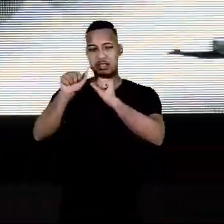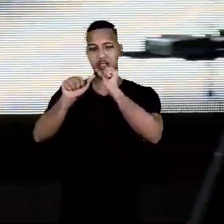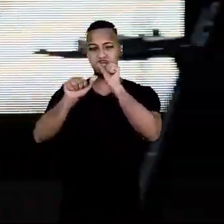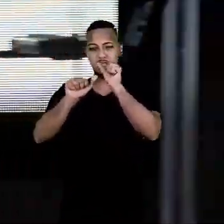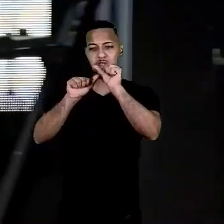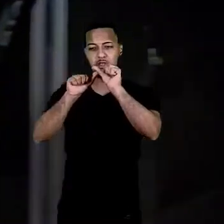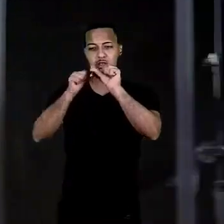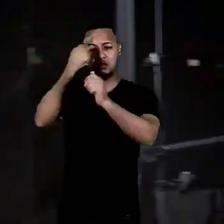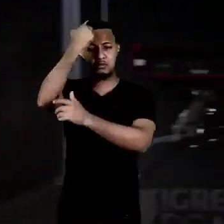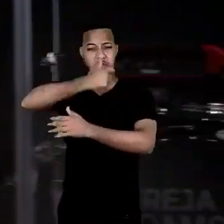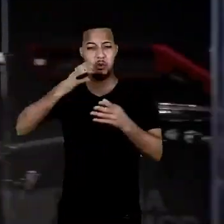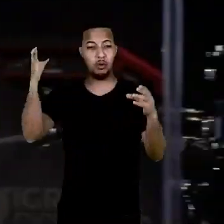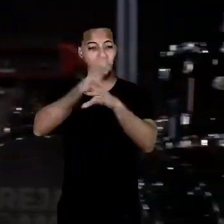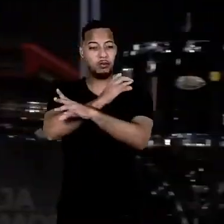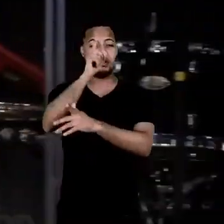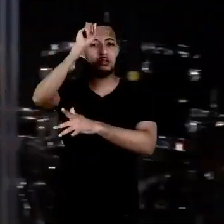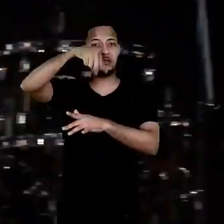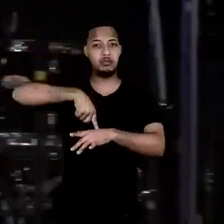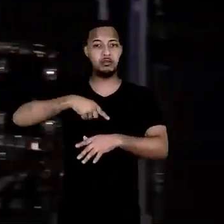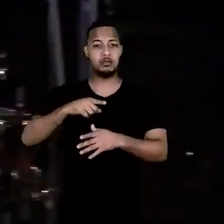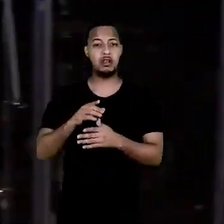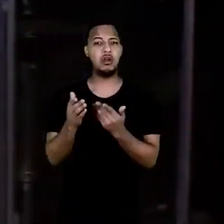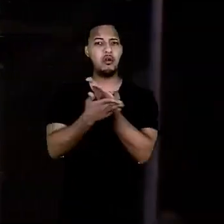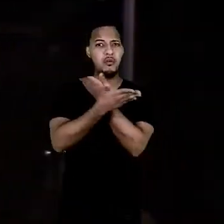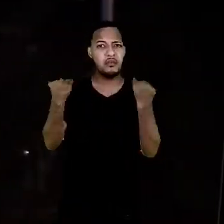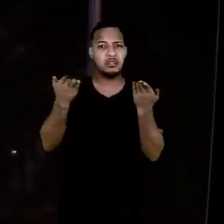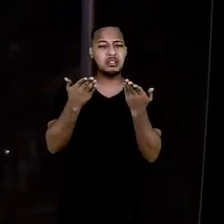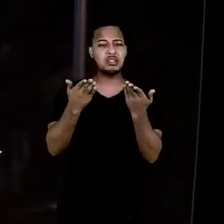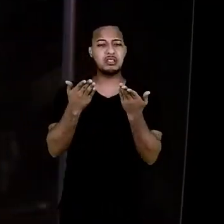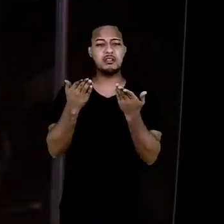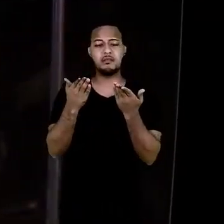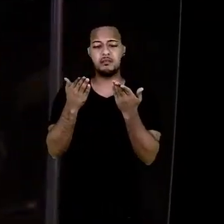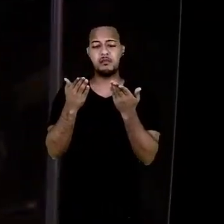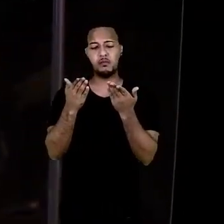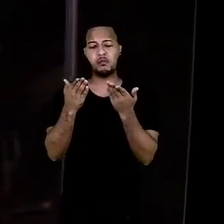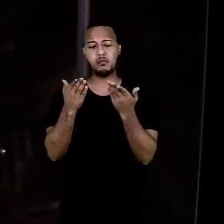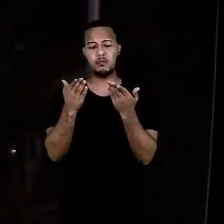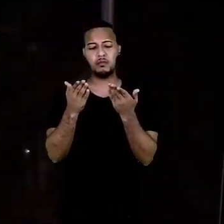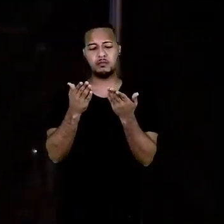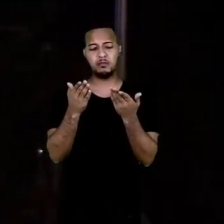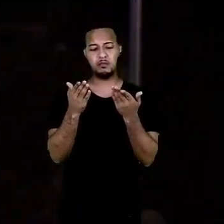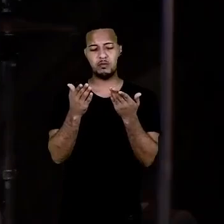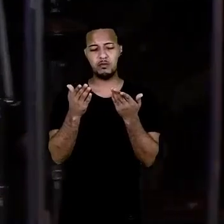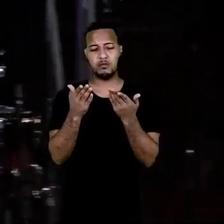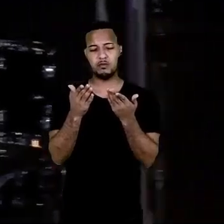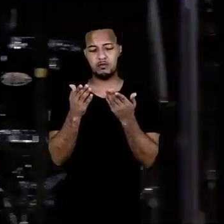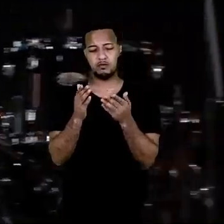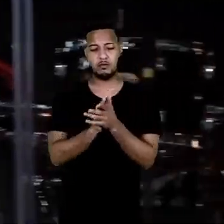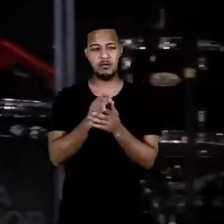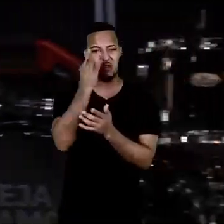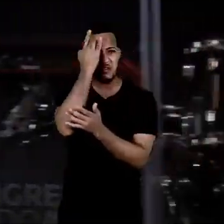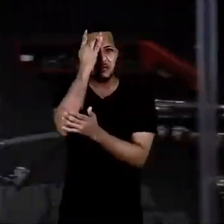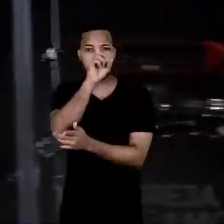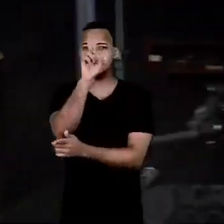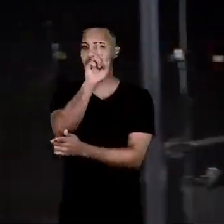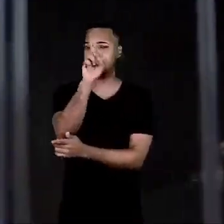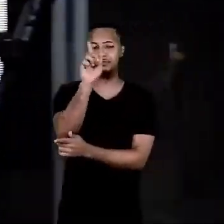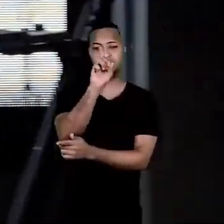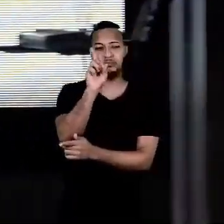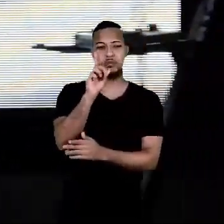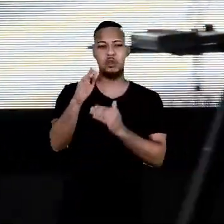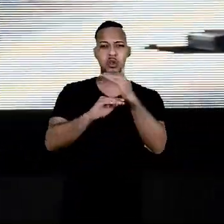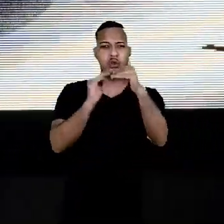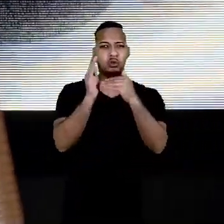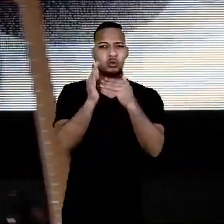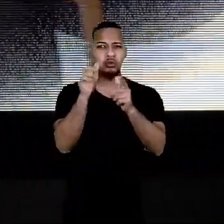mudado. Você foi transformado e estamos sendo cada dia mais de glória em glória. Mas foi fácil? Não. Todo mundo aqui